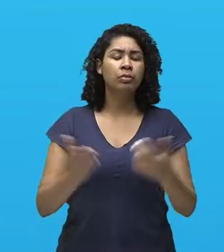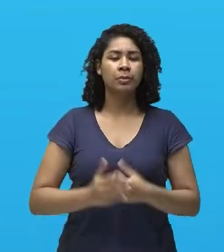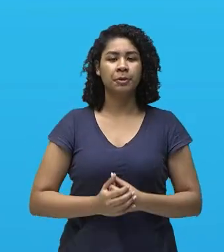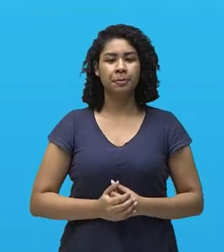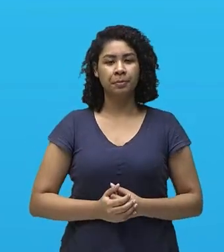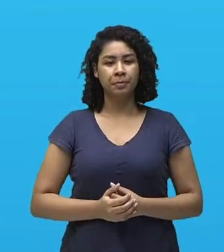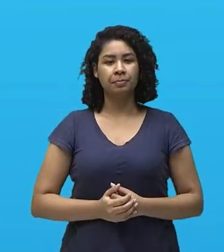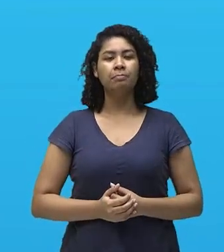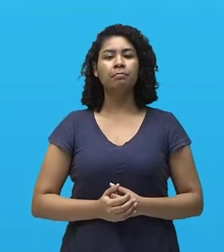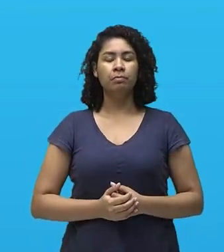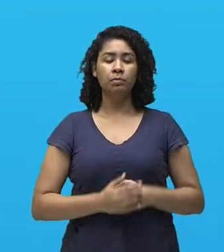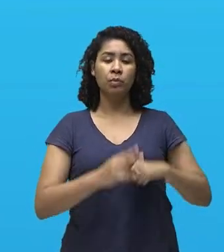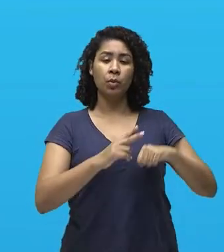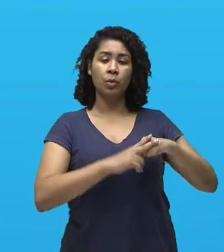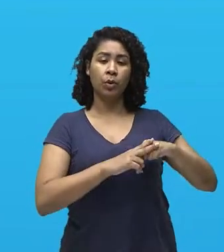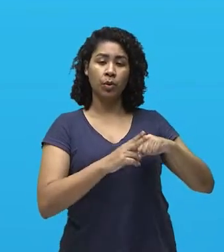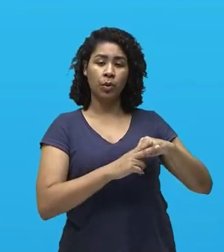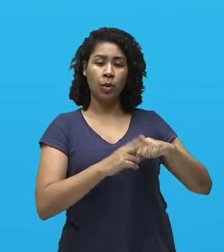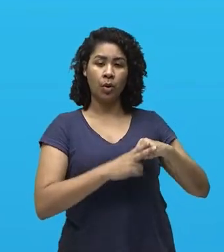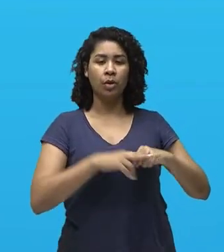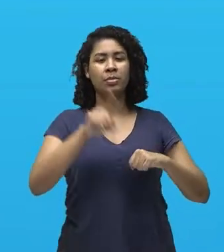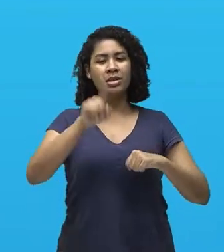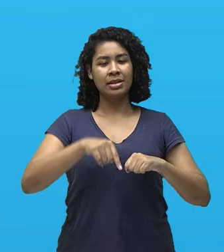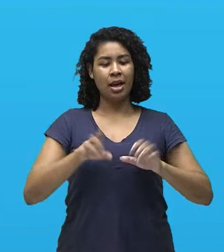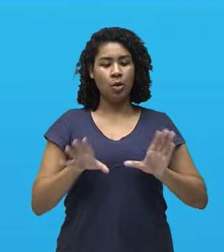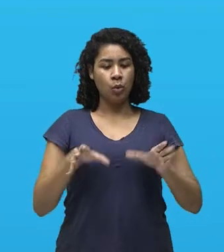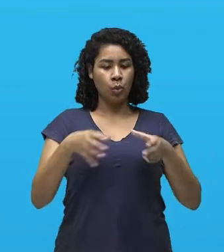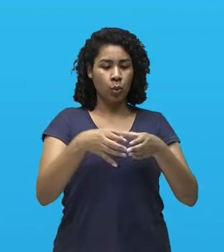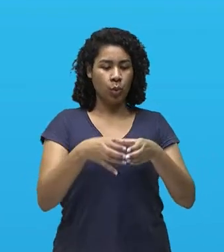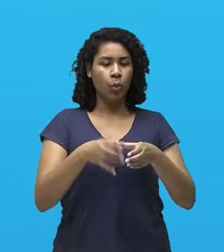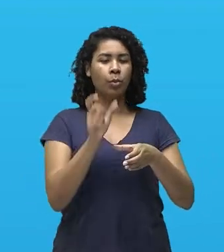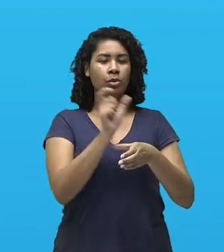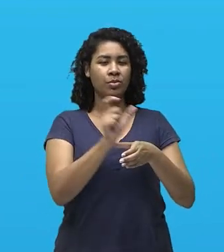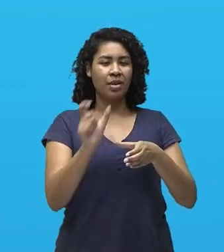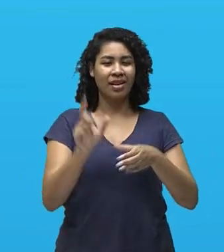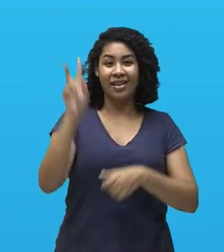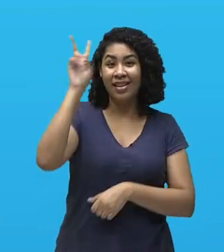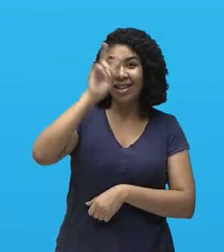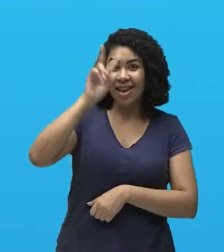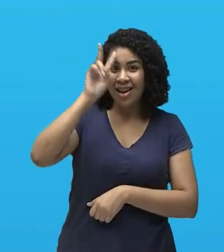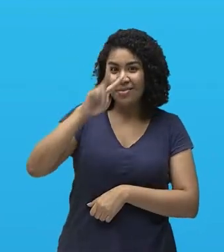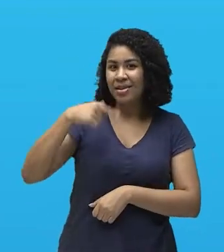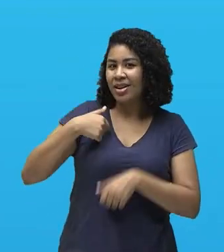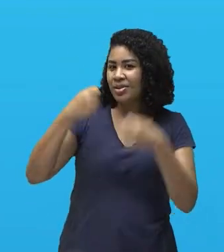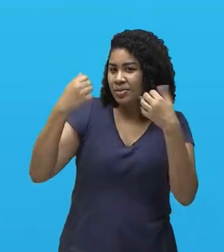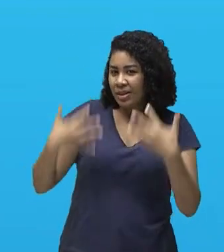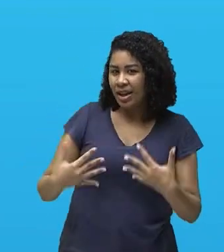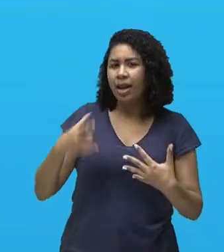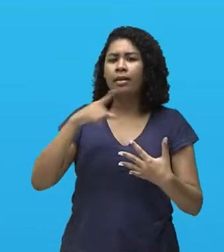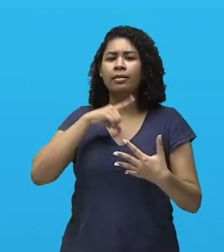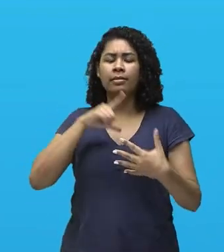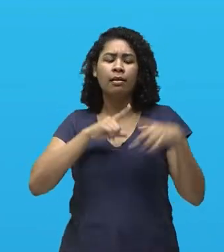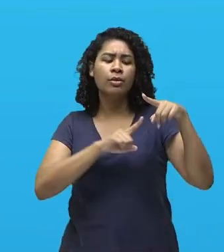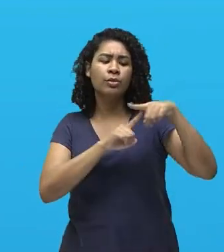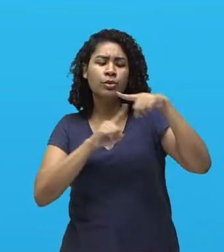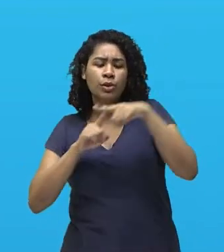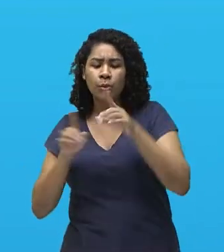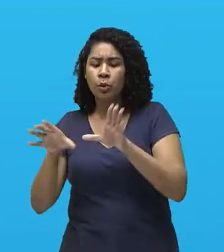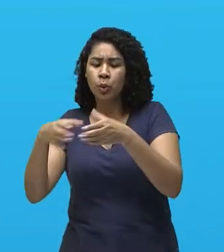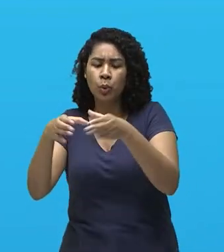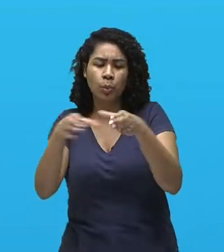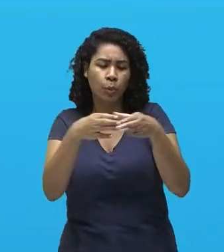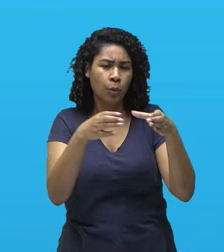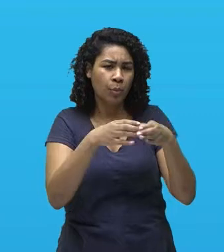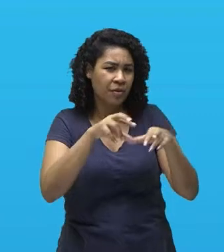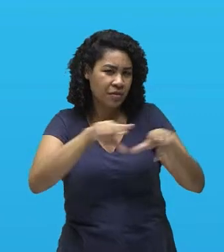são uma classe de palavras. Lembra daquela organização lá que eu falei para vocês? Um grupo de palavras utilizada